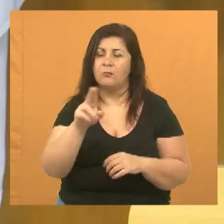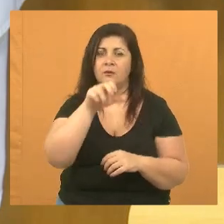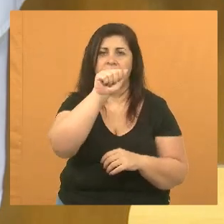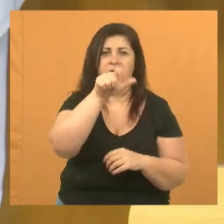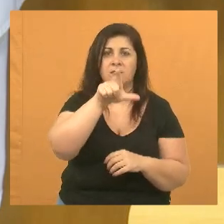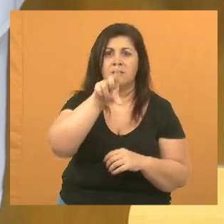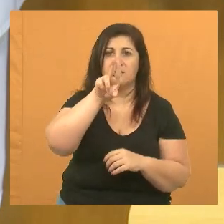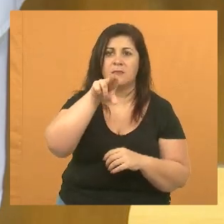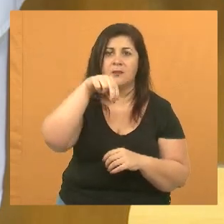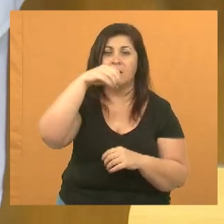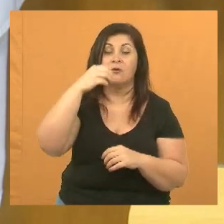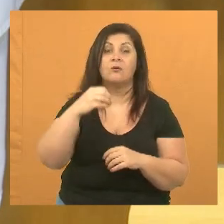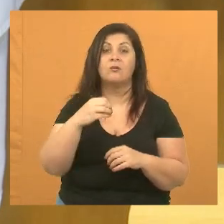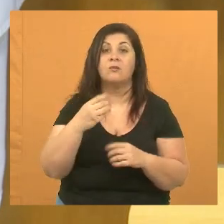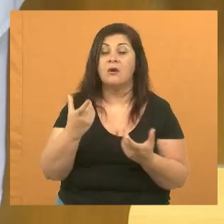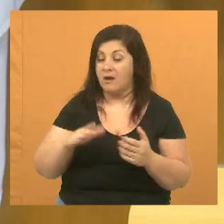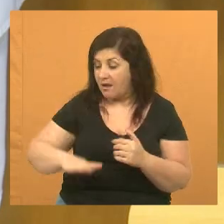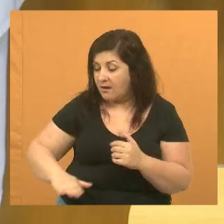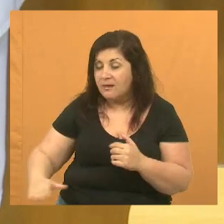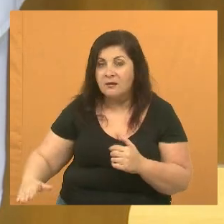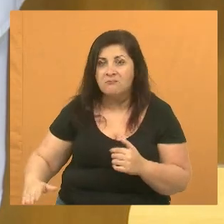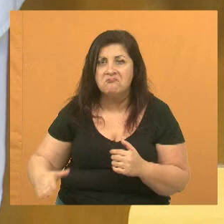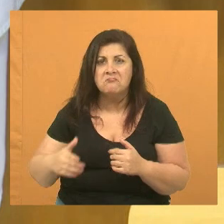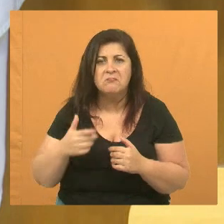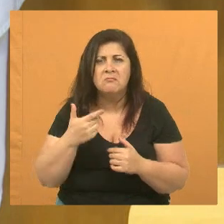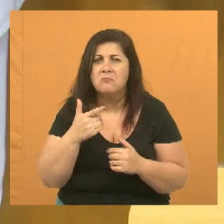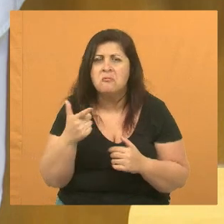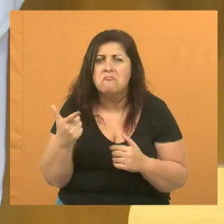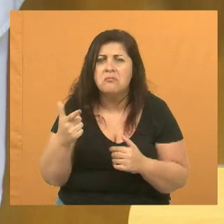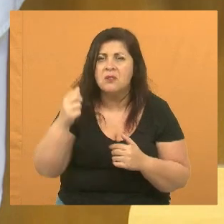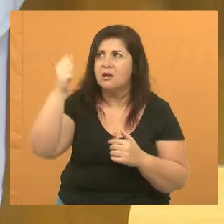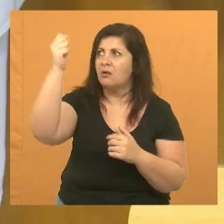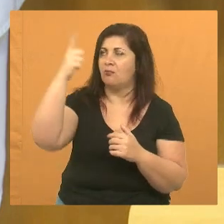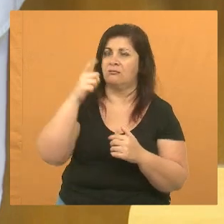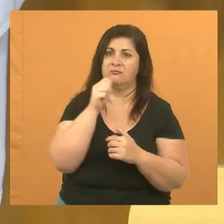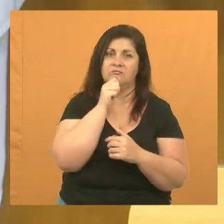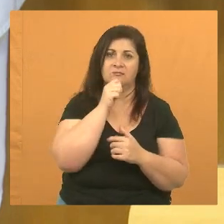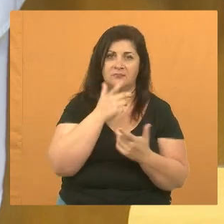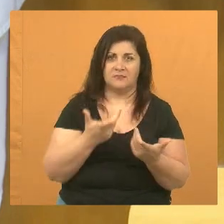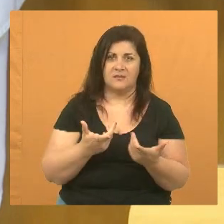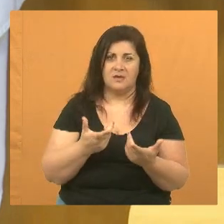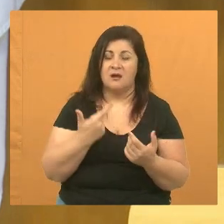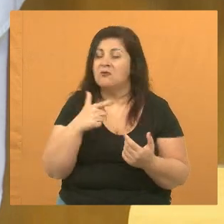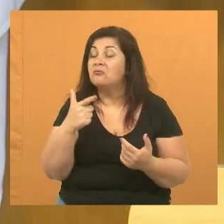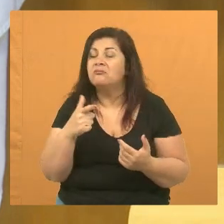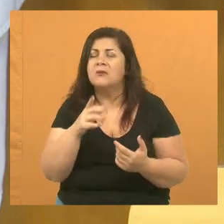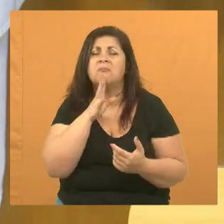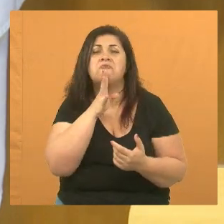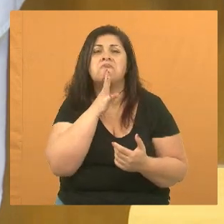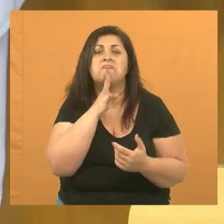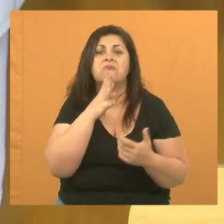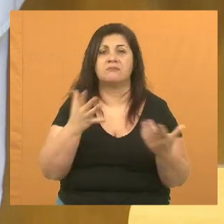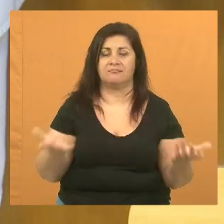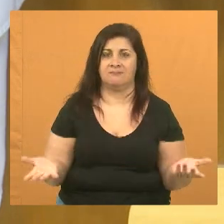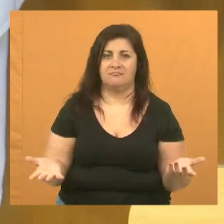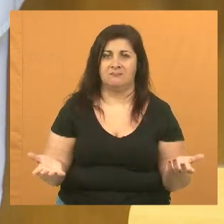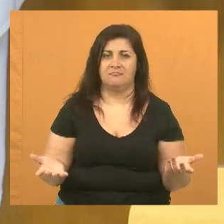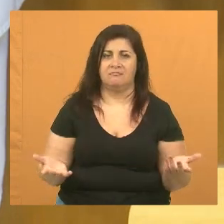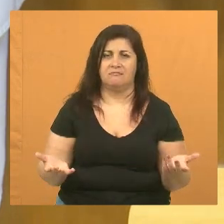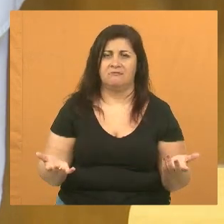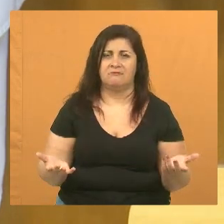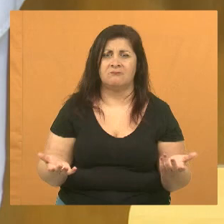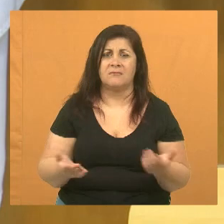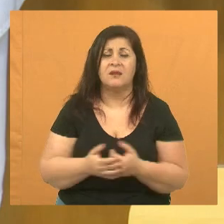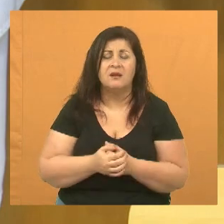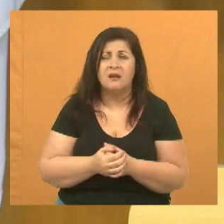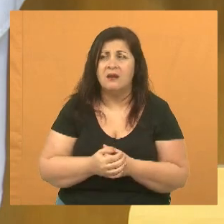aluno era aquele serzinho, a criança, que não luz do conhecimento, não luz de competência, não,